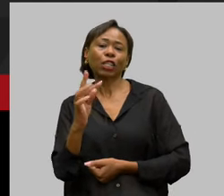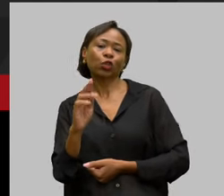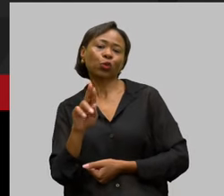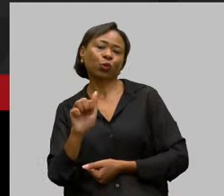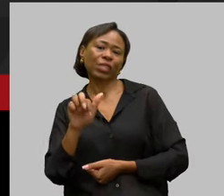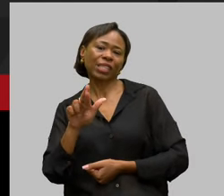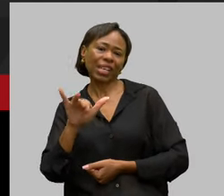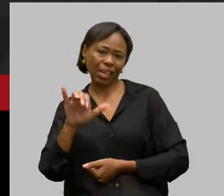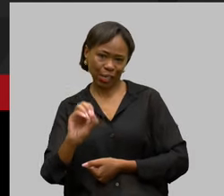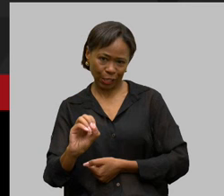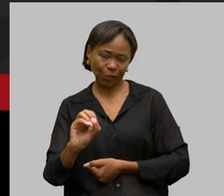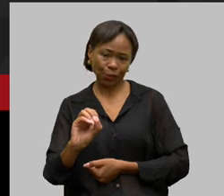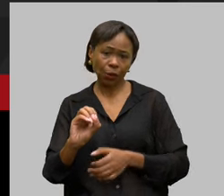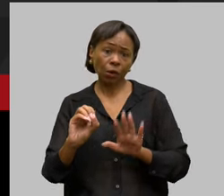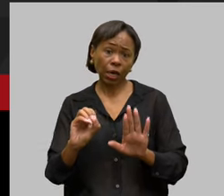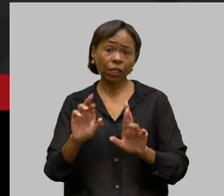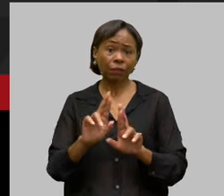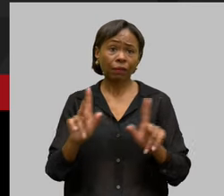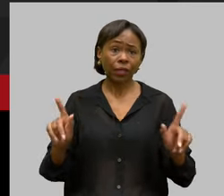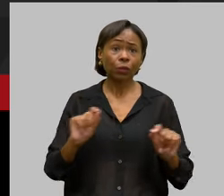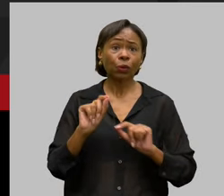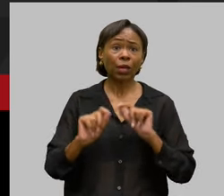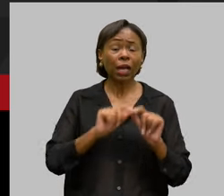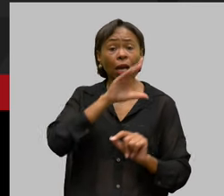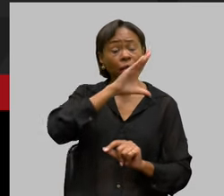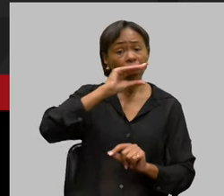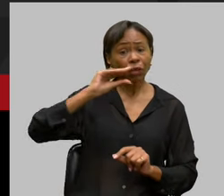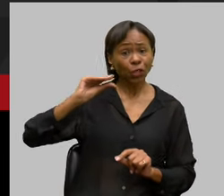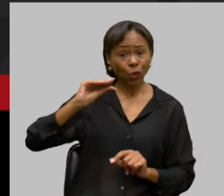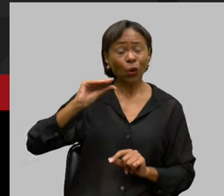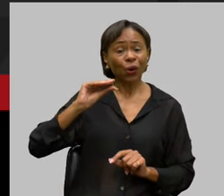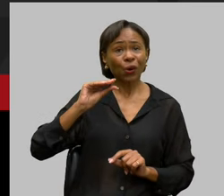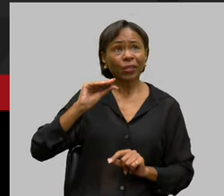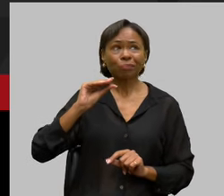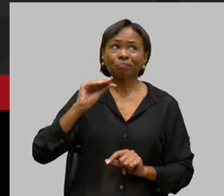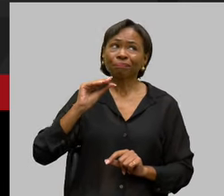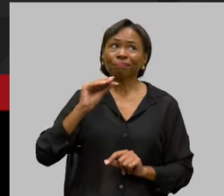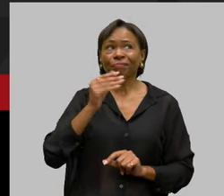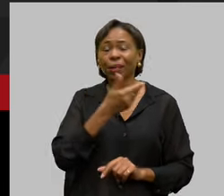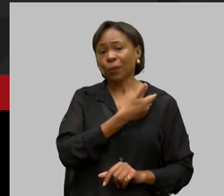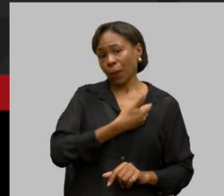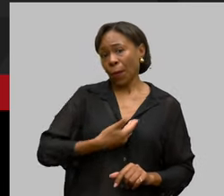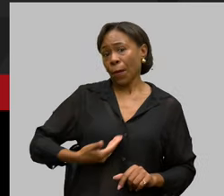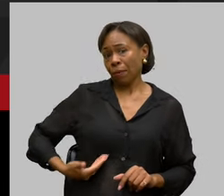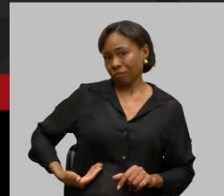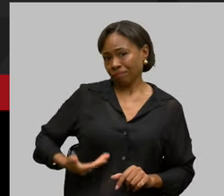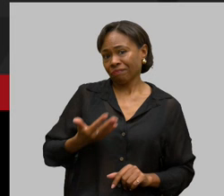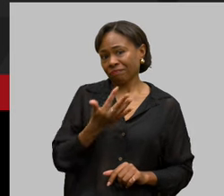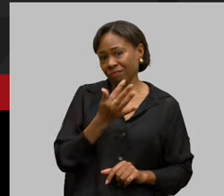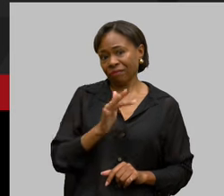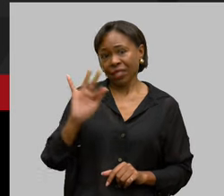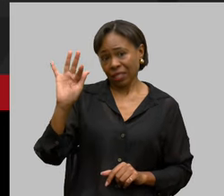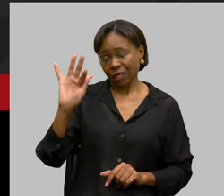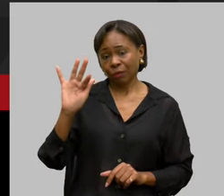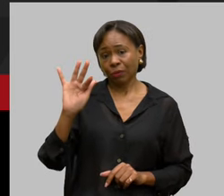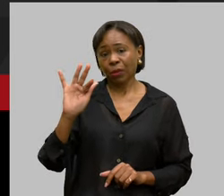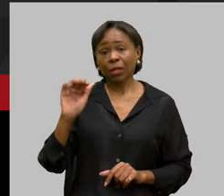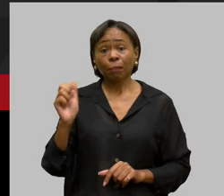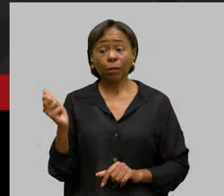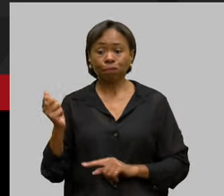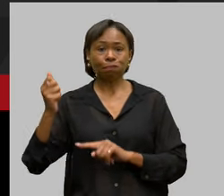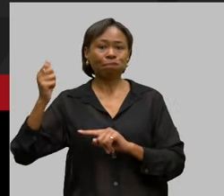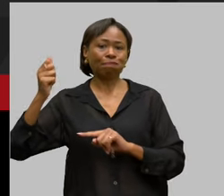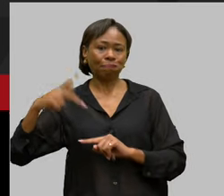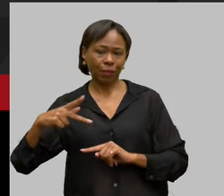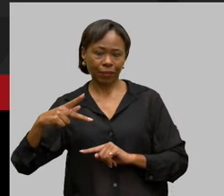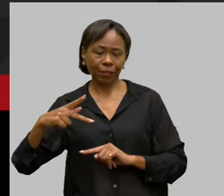servidor entre federativo perpetuasse após a aposentadoria se tornando um servidor Inativo né Eh então na